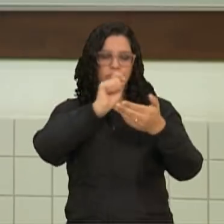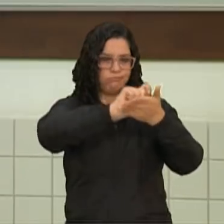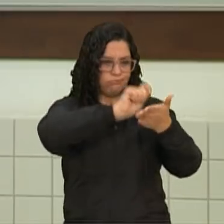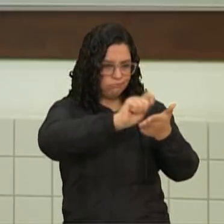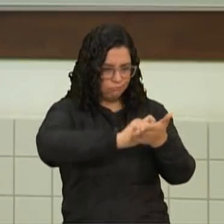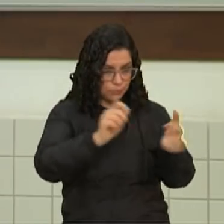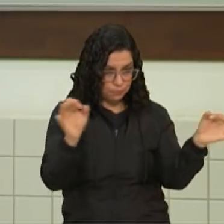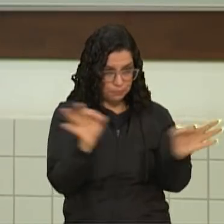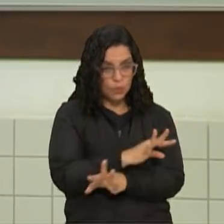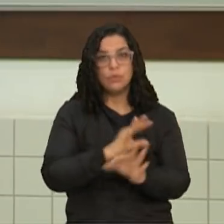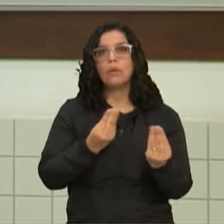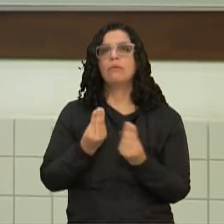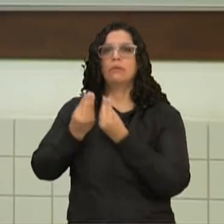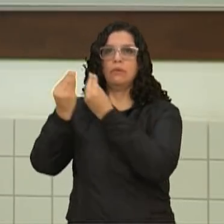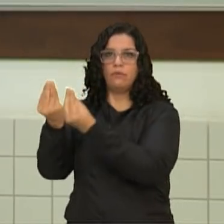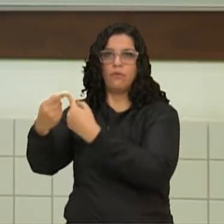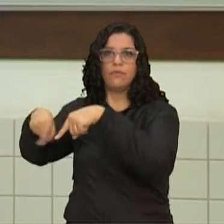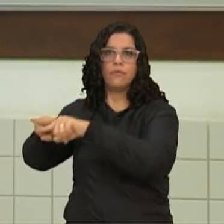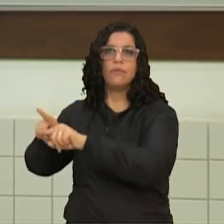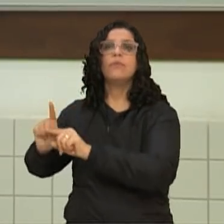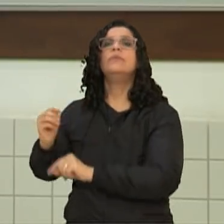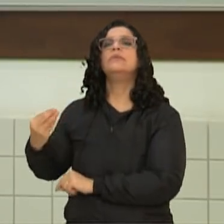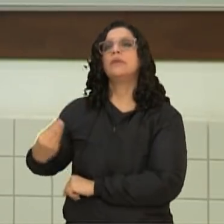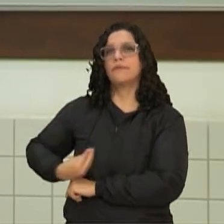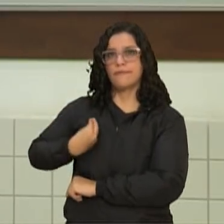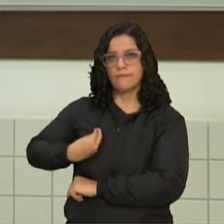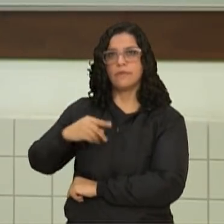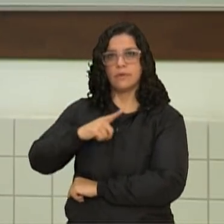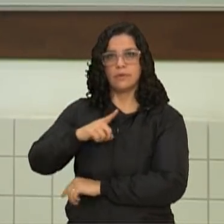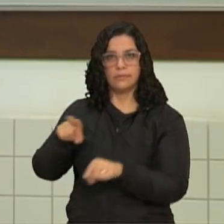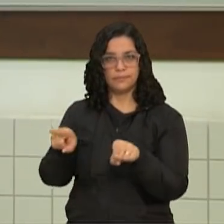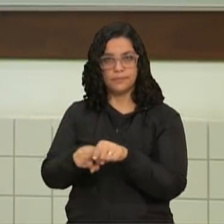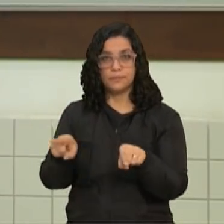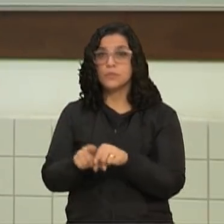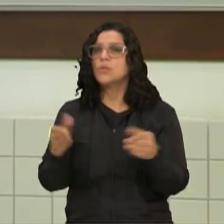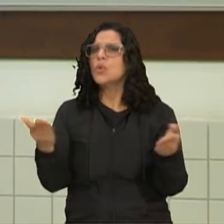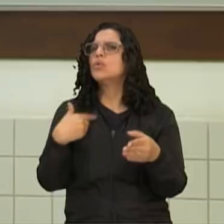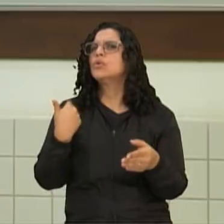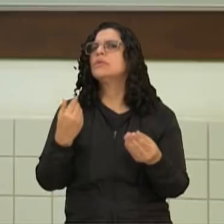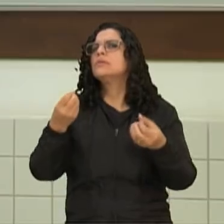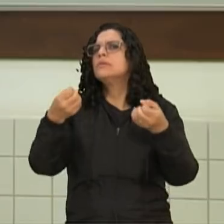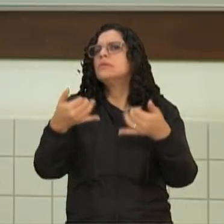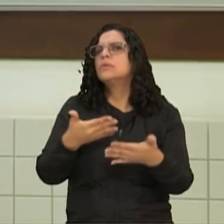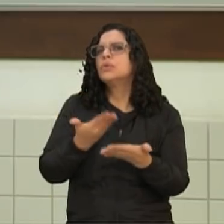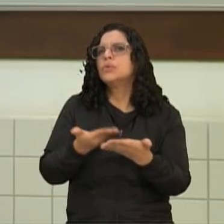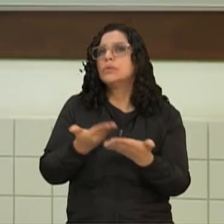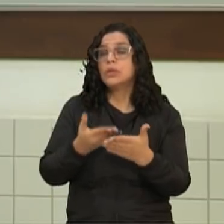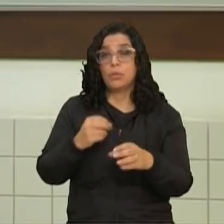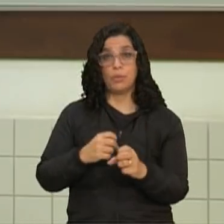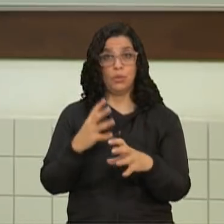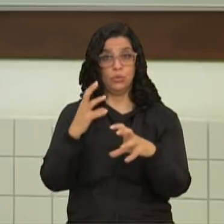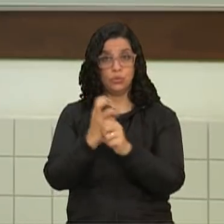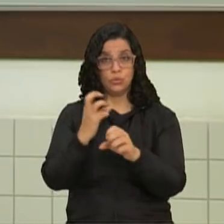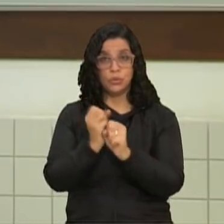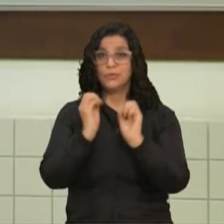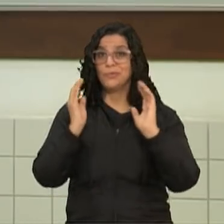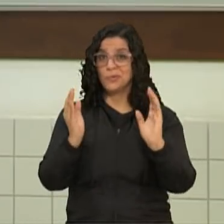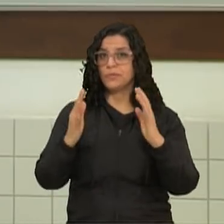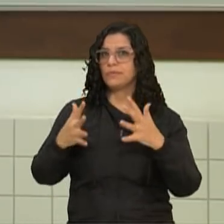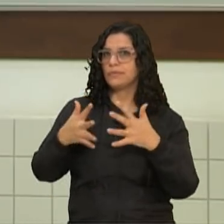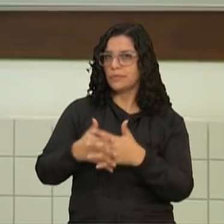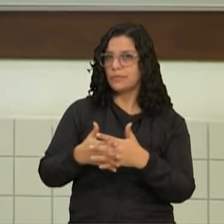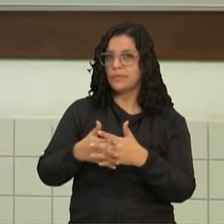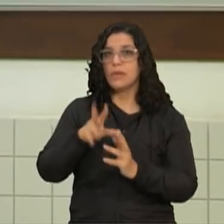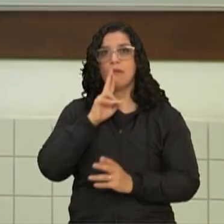devolver para validar a sua presença. Tá bom, gente? Nós estamos trabalhando o conjunto dos números complexos, que vai dar